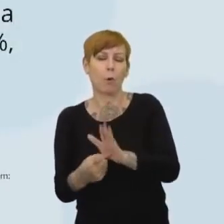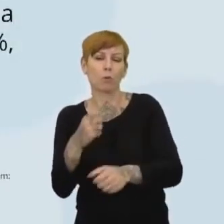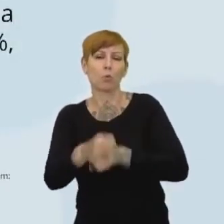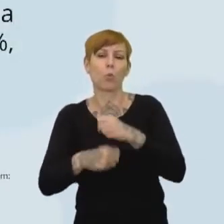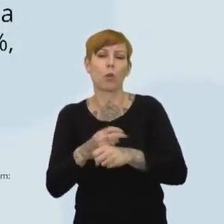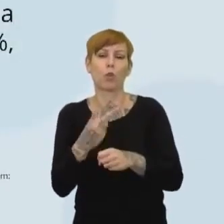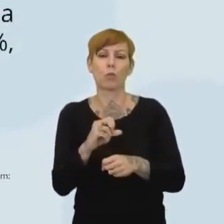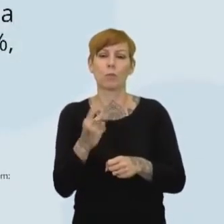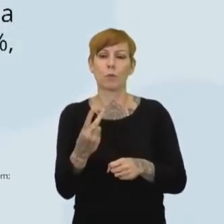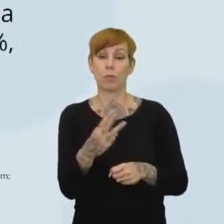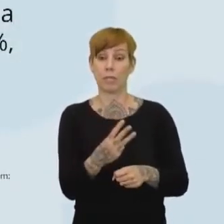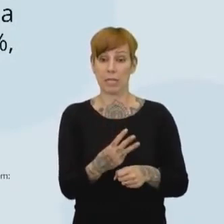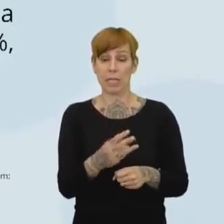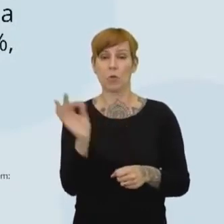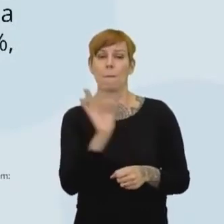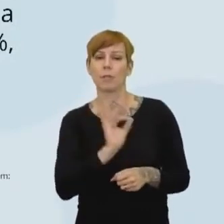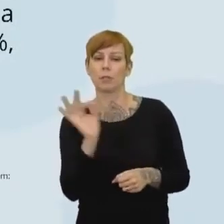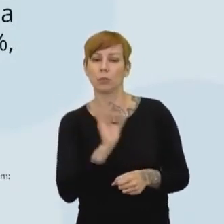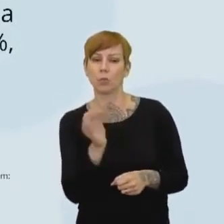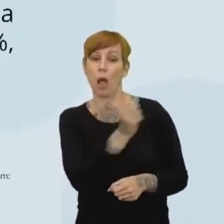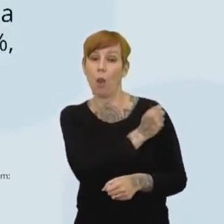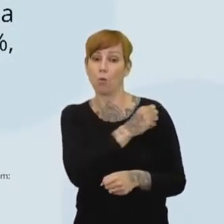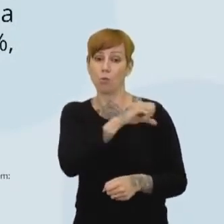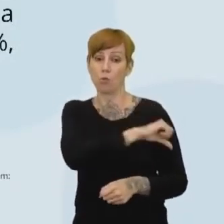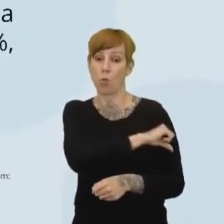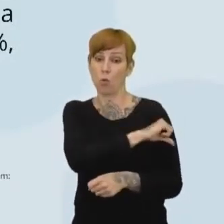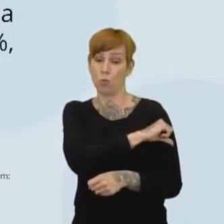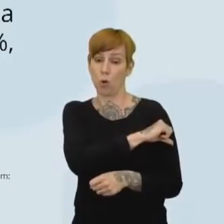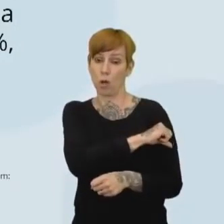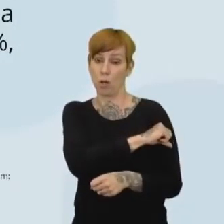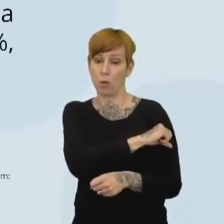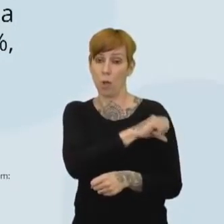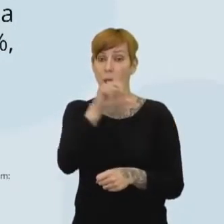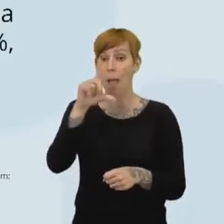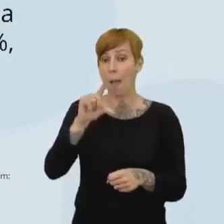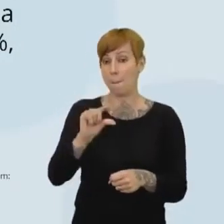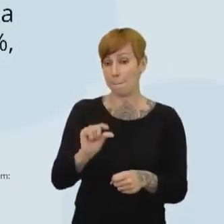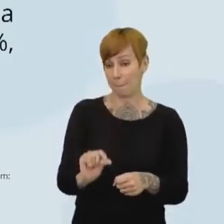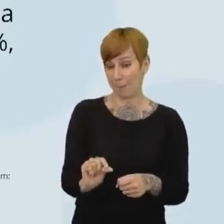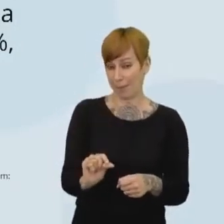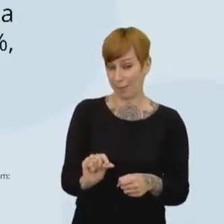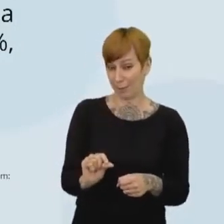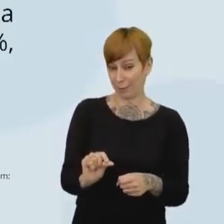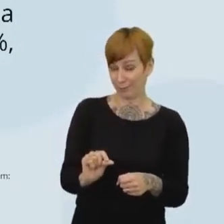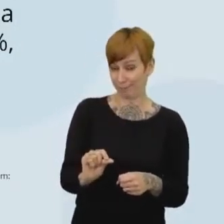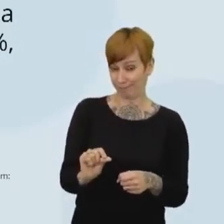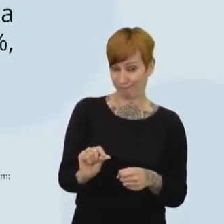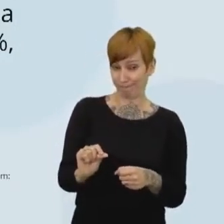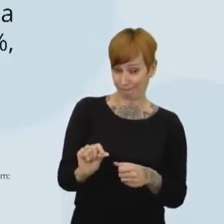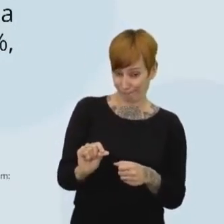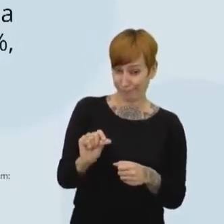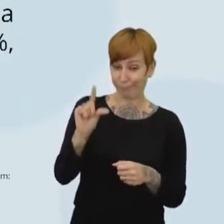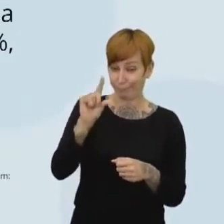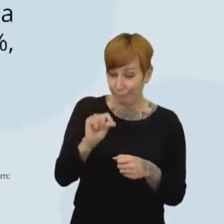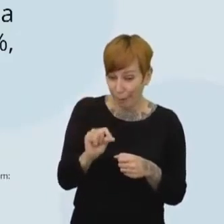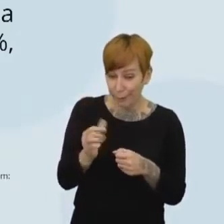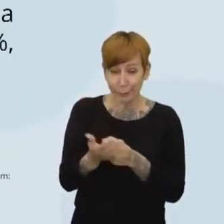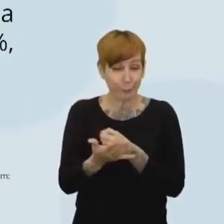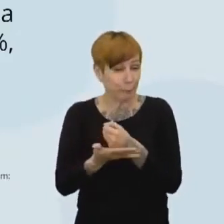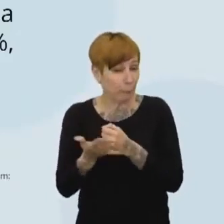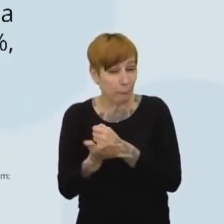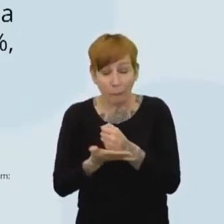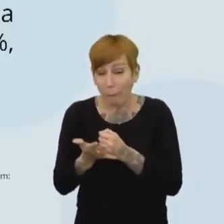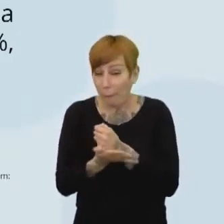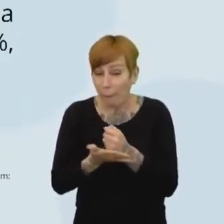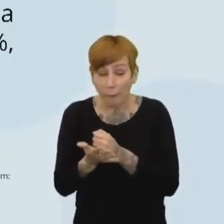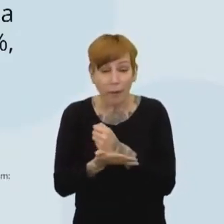em 2013, o percentual de alunos do 9º ano abaixo do nível básico. Espera aí, professora,